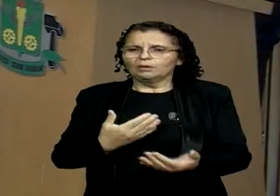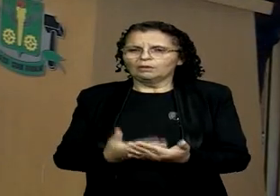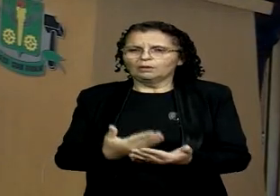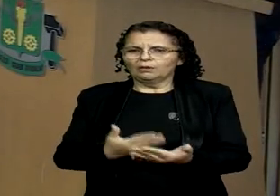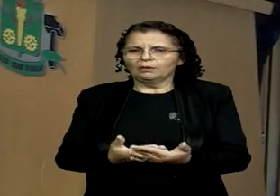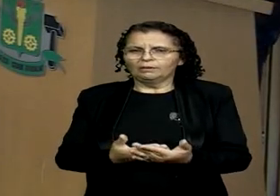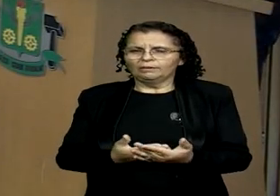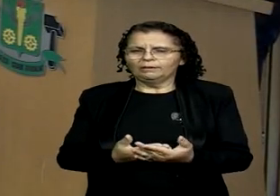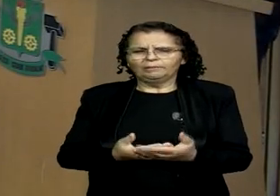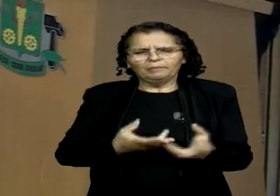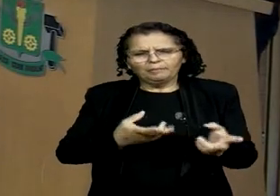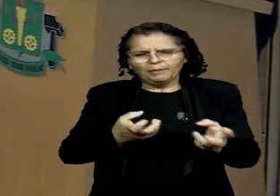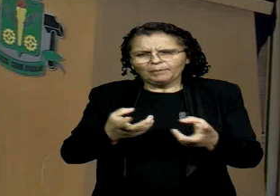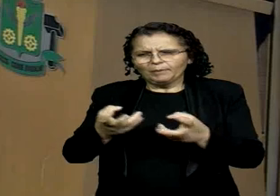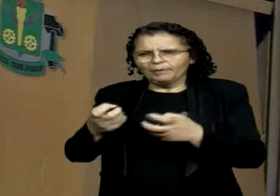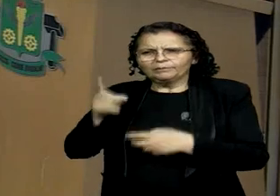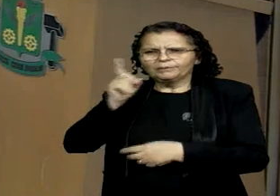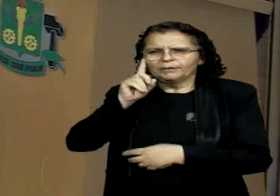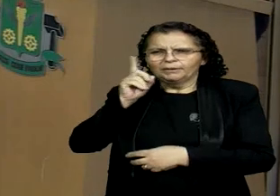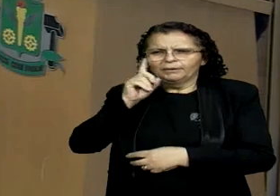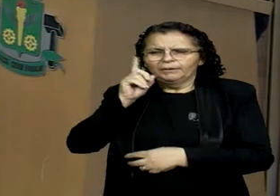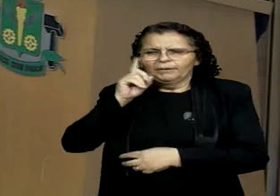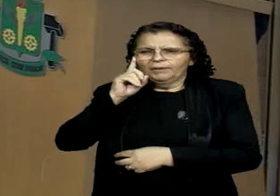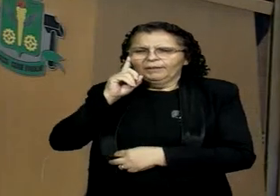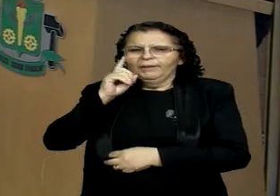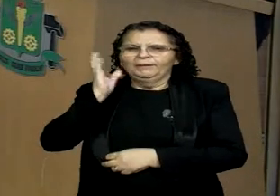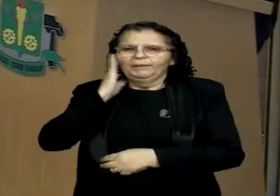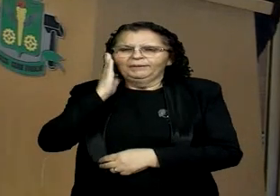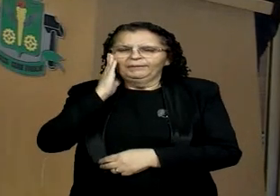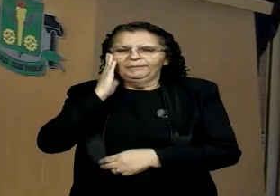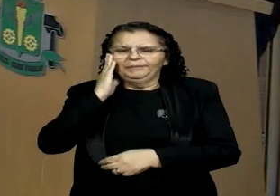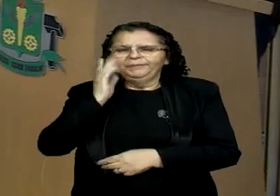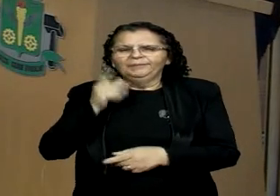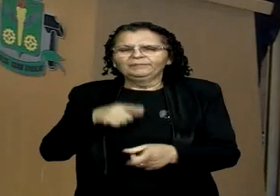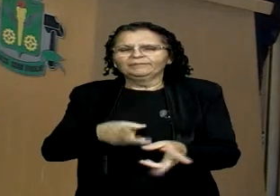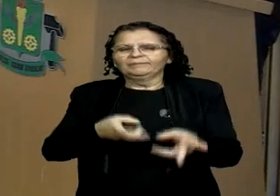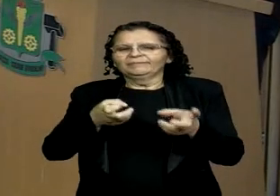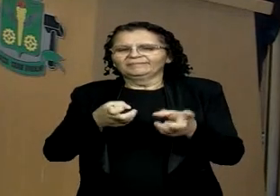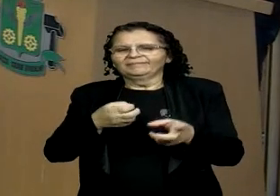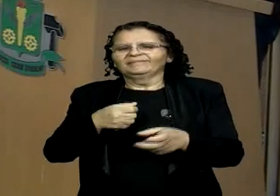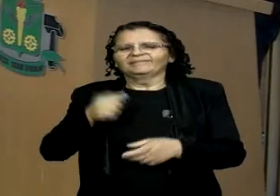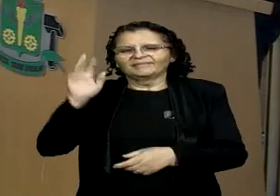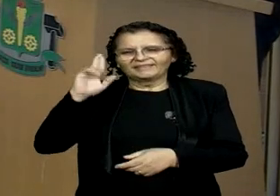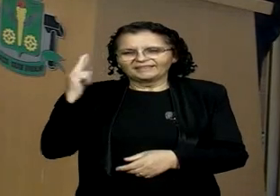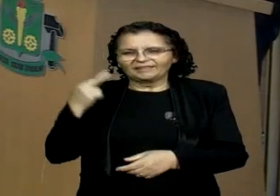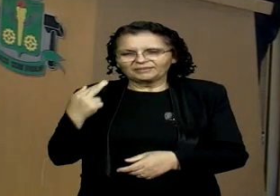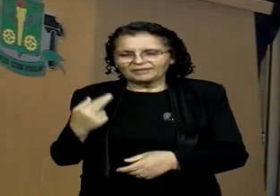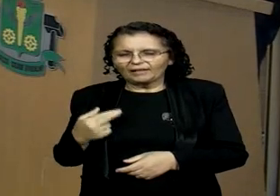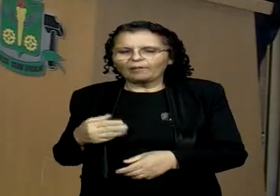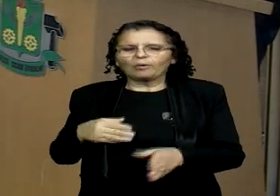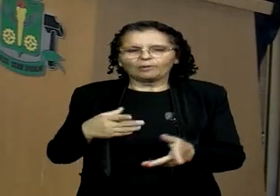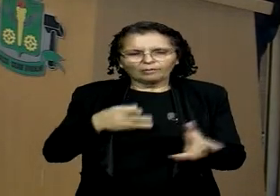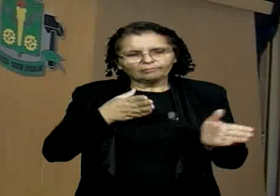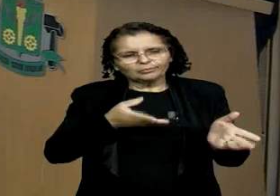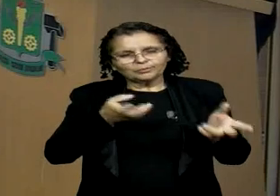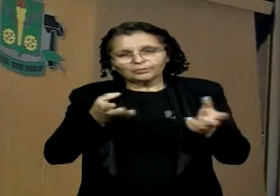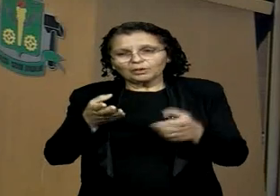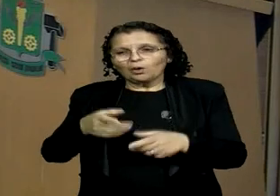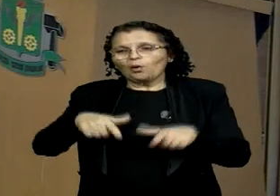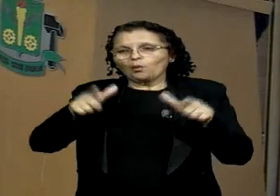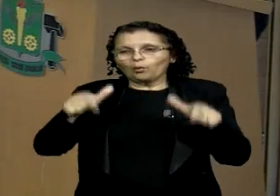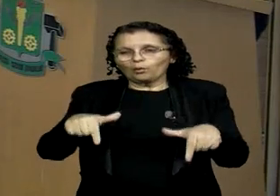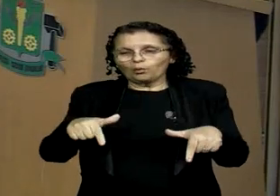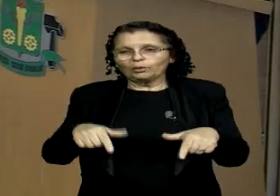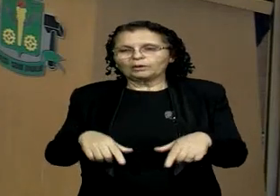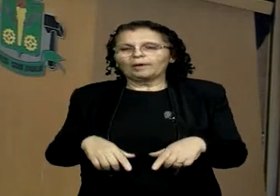escolas. Eu vejo todos os dias, porque sempre estou andando, eu vejo a ronda escolar, eu falo, Ana, está vendo? Está valendo a pena. Veja onde moro, no